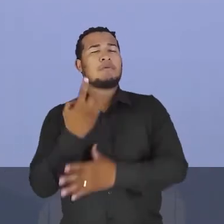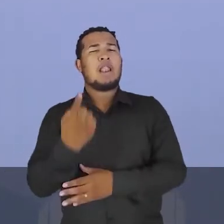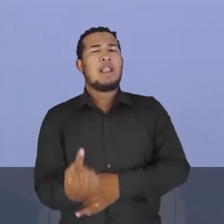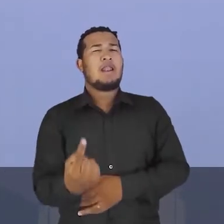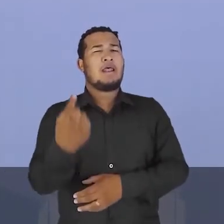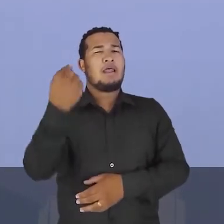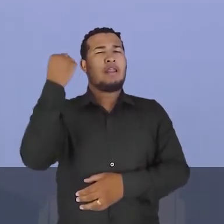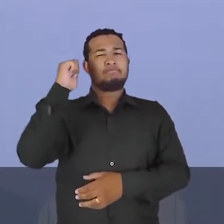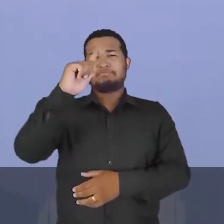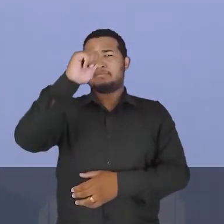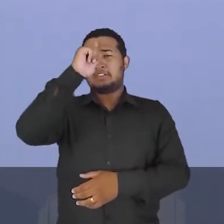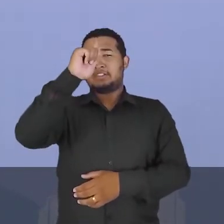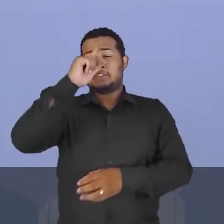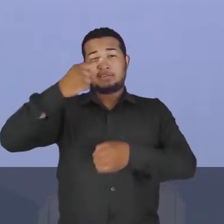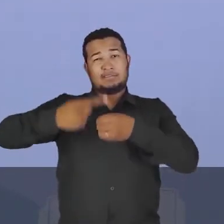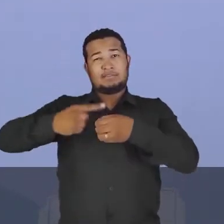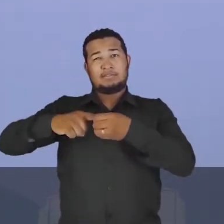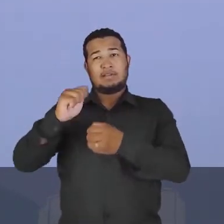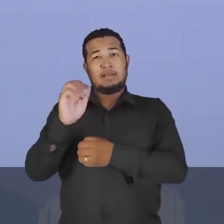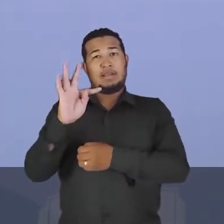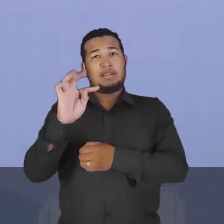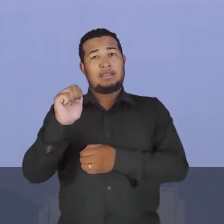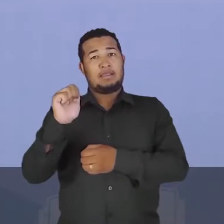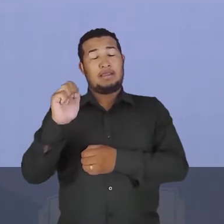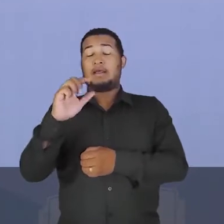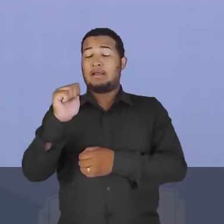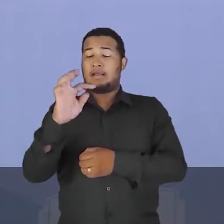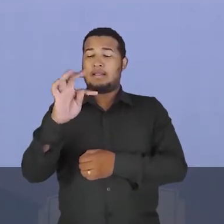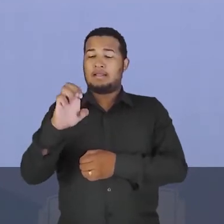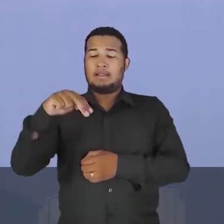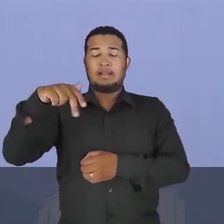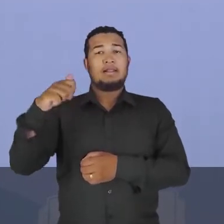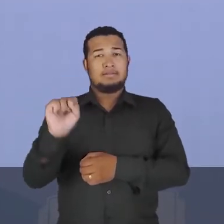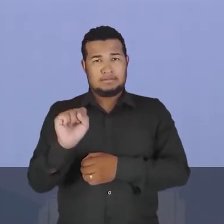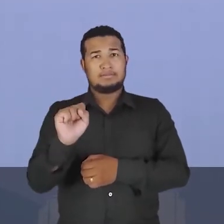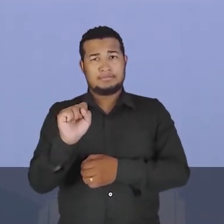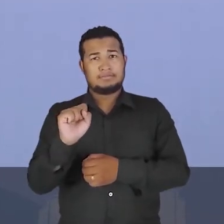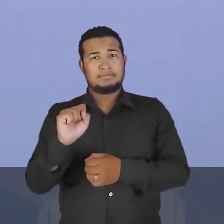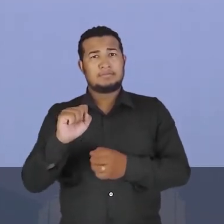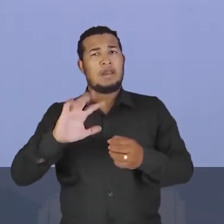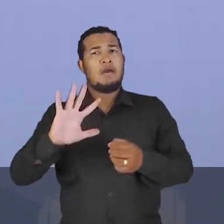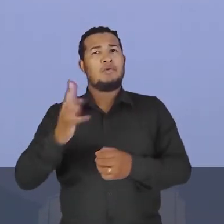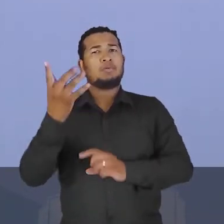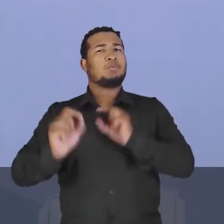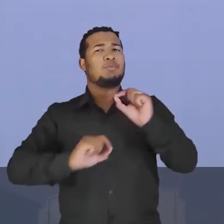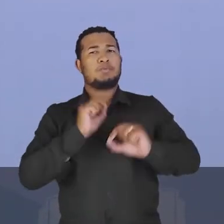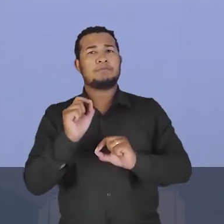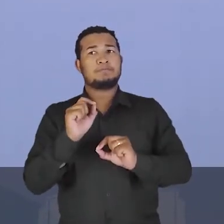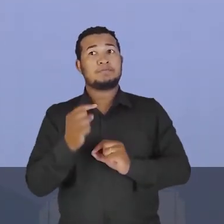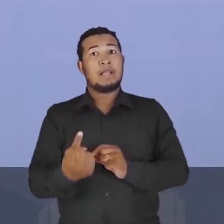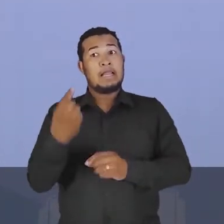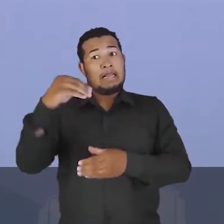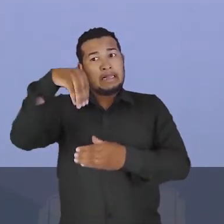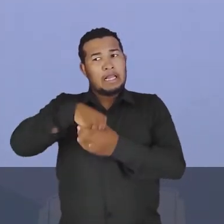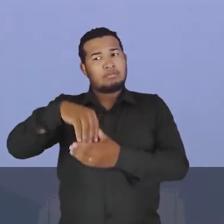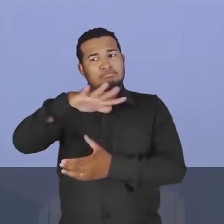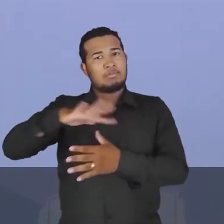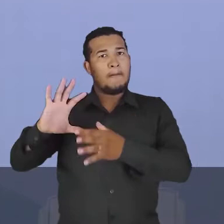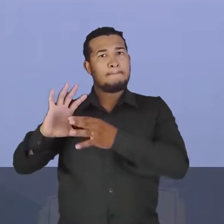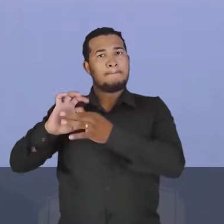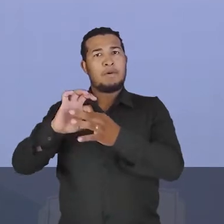em Atenas, uma cidade-estado grega lá chamada Atenas. E o que acontece, gente? Lá dentro desse contexto é